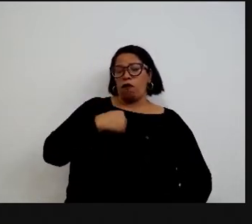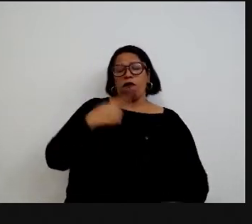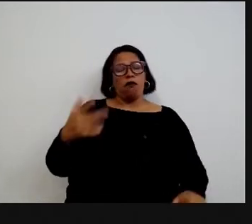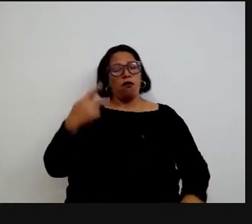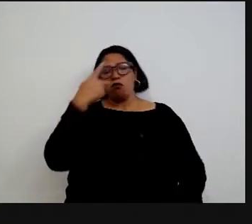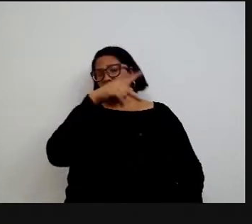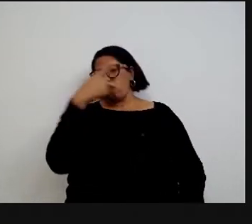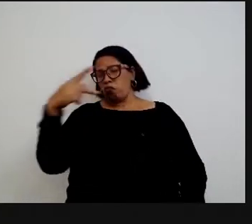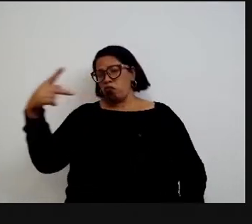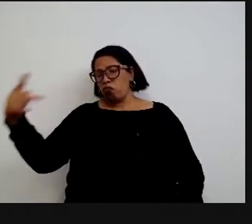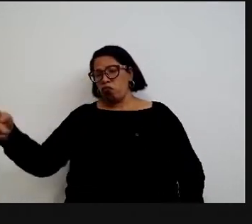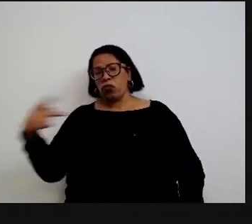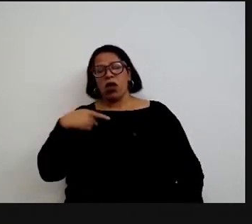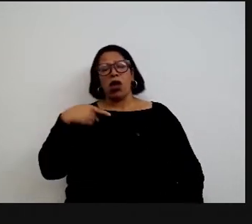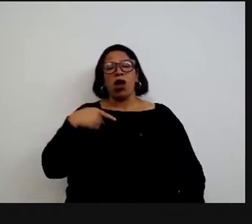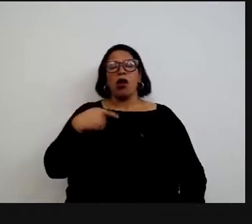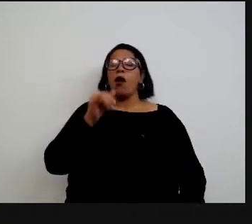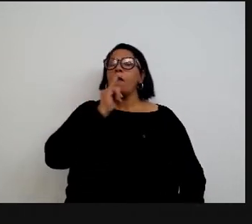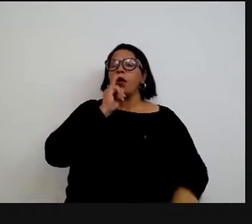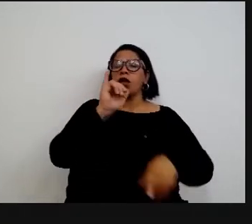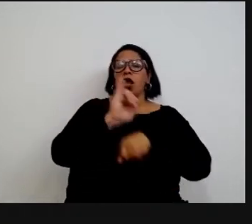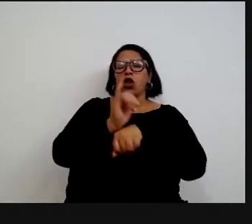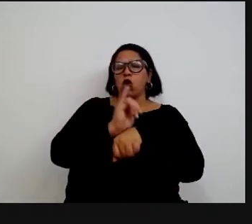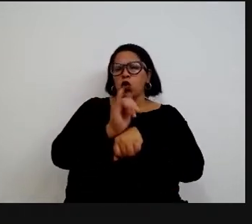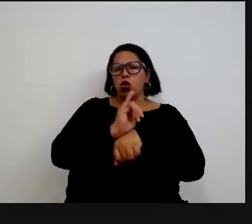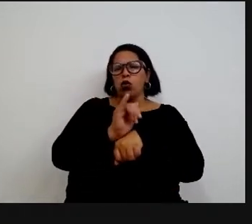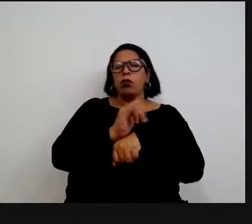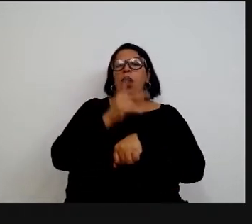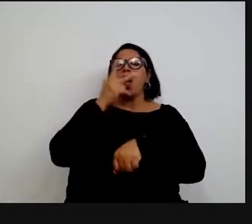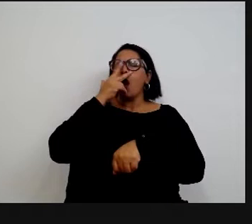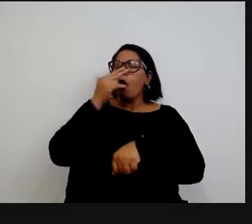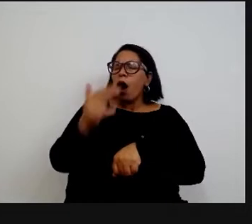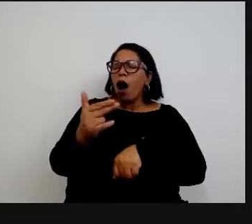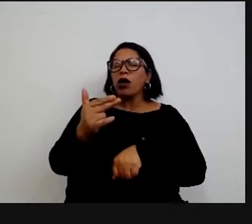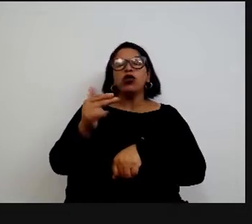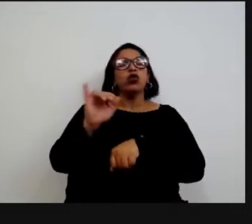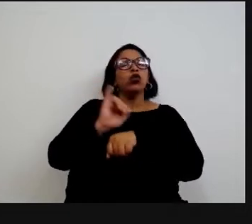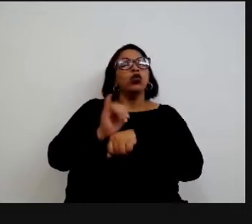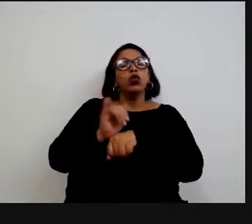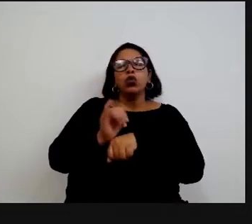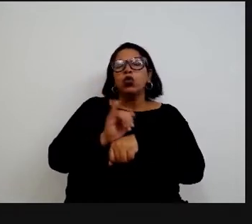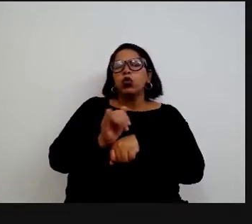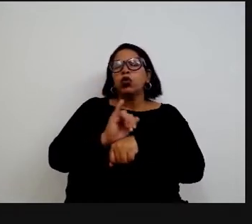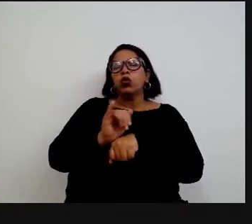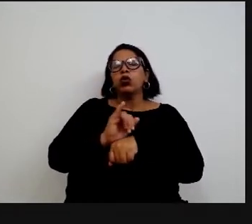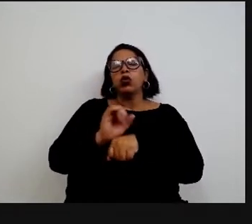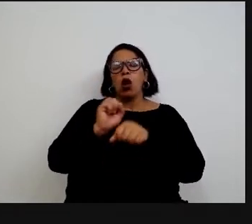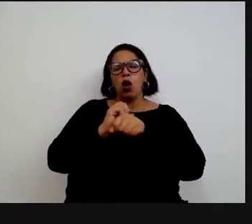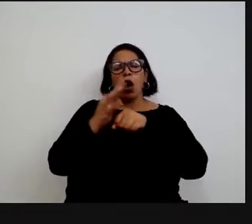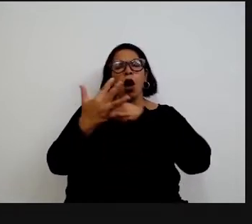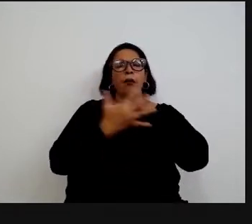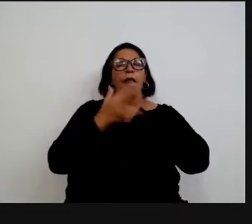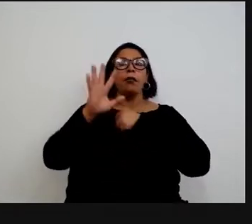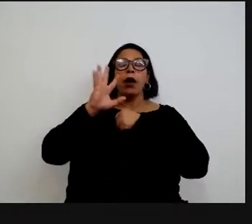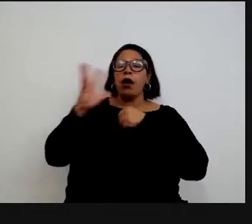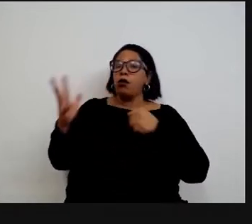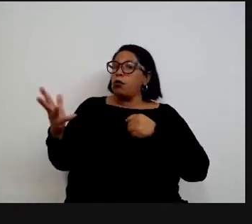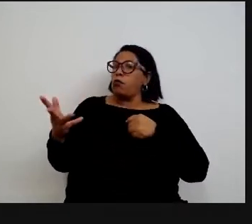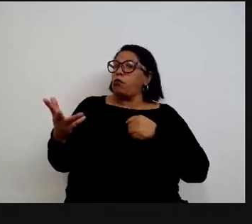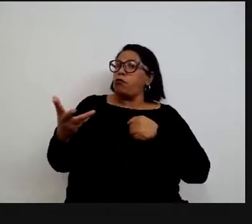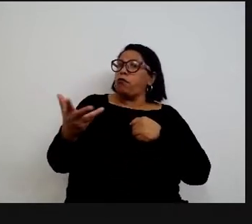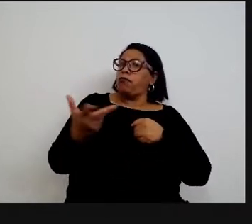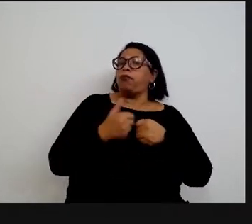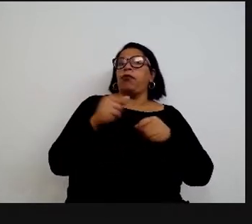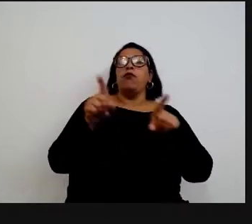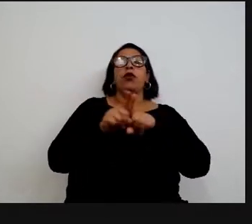mais YouTube, por exemplo, né? O YouTube eu acho que cumpriu um papel nessa pandemia fantástico, que